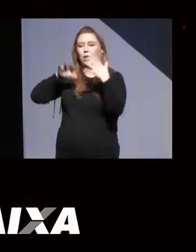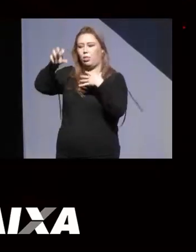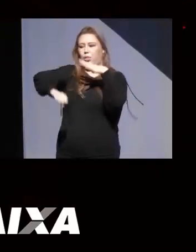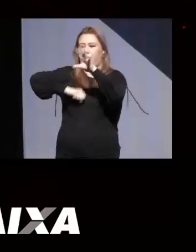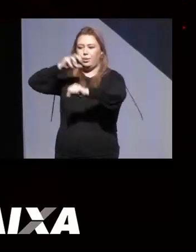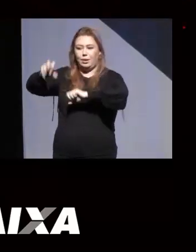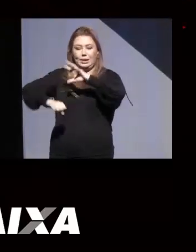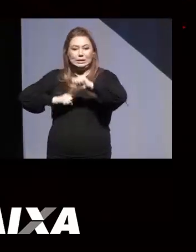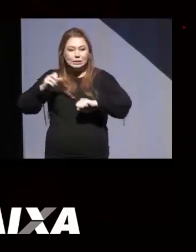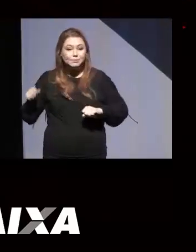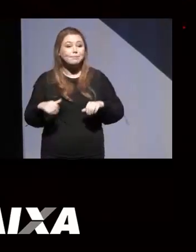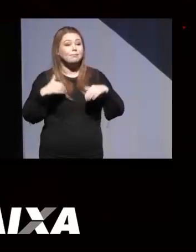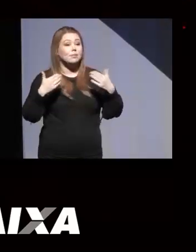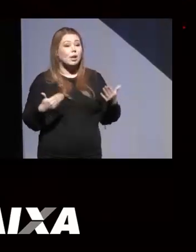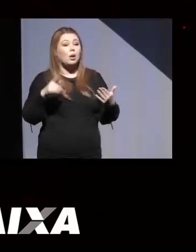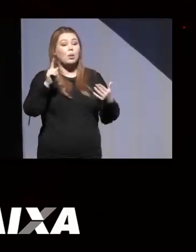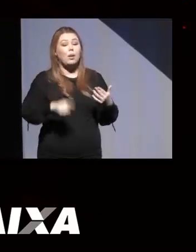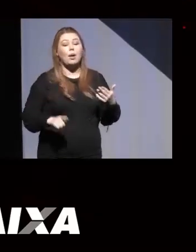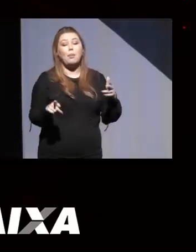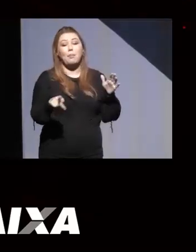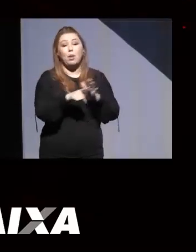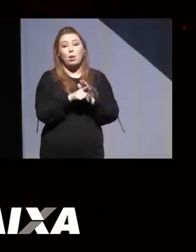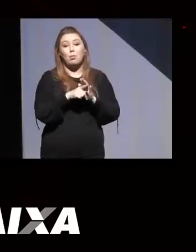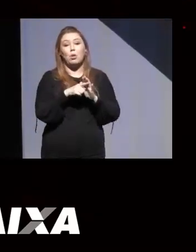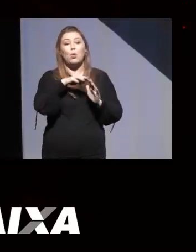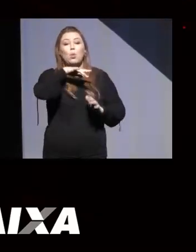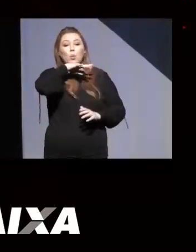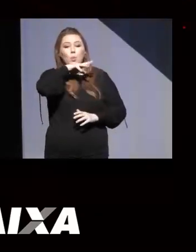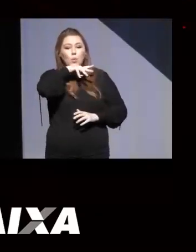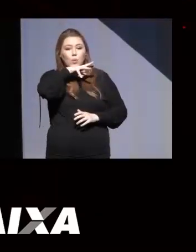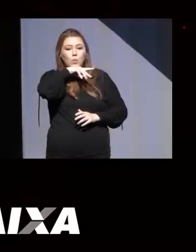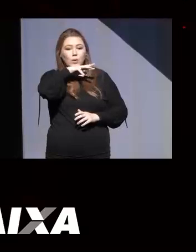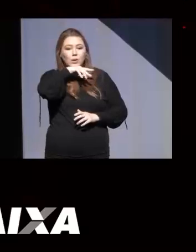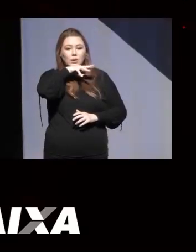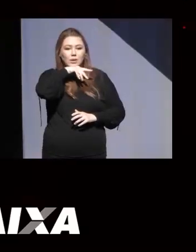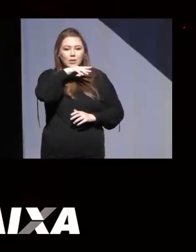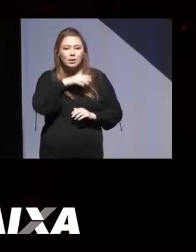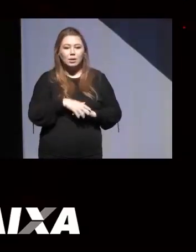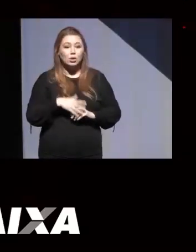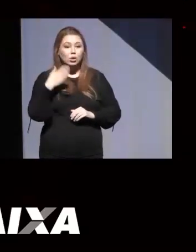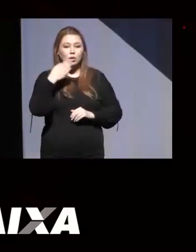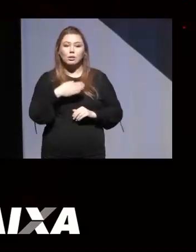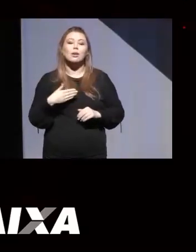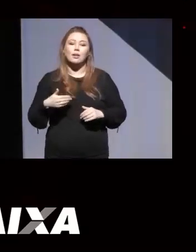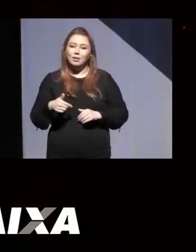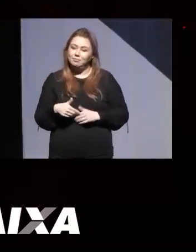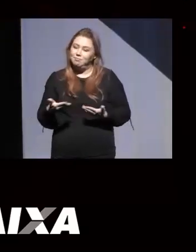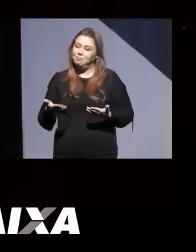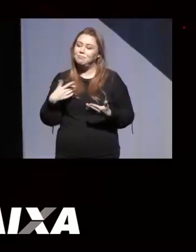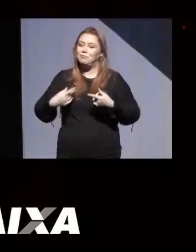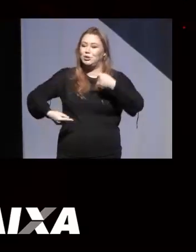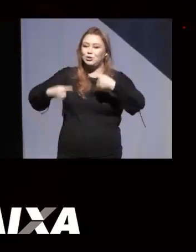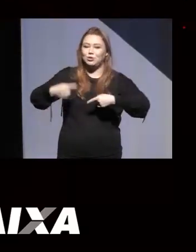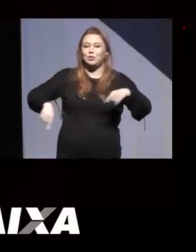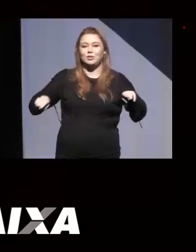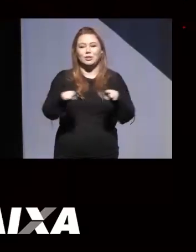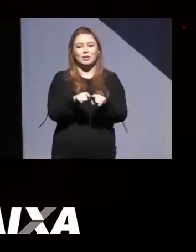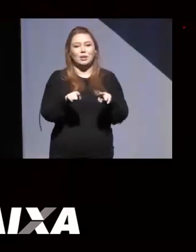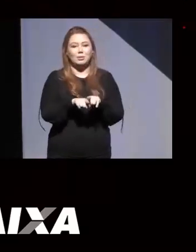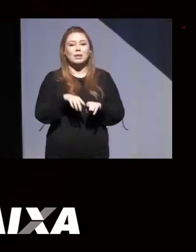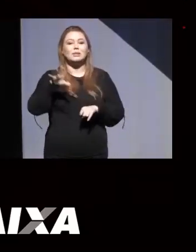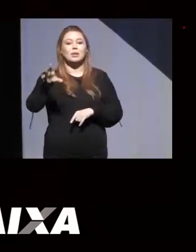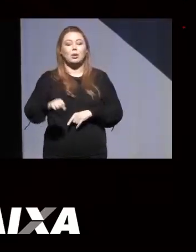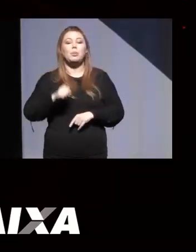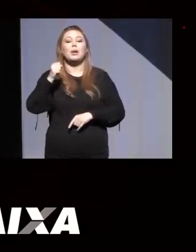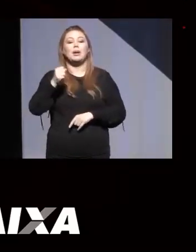são considerados ruins para a saúde ou o meio ambiente. Discutíveis também. Se eu tributar bebida